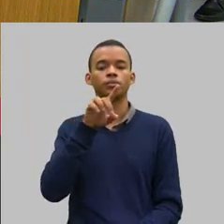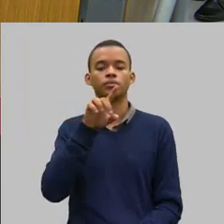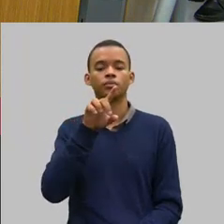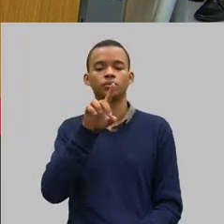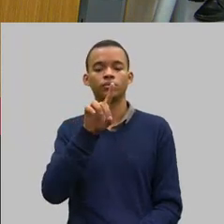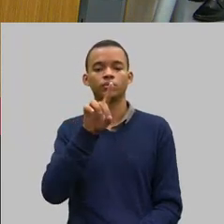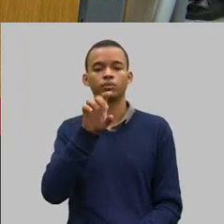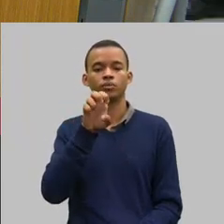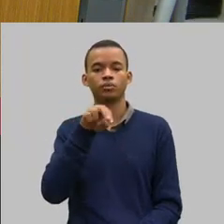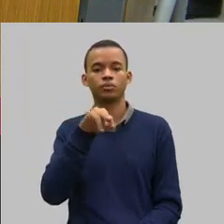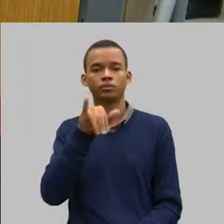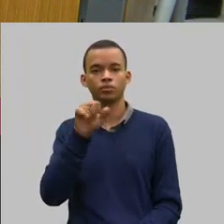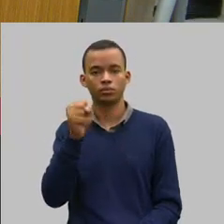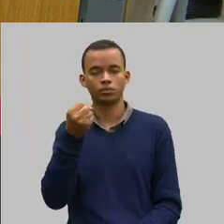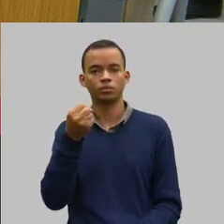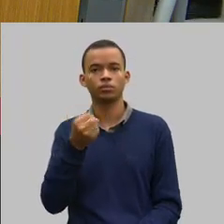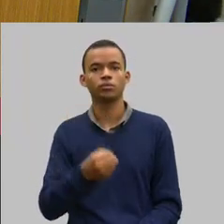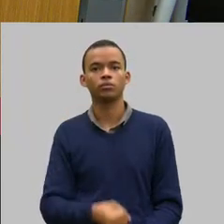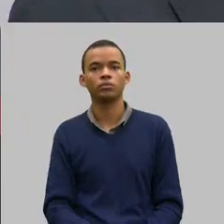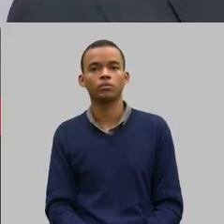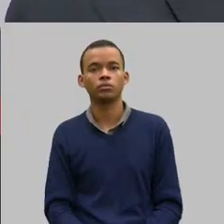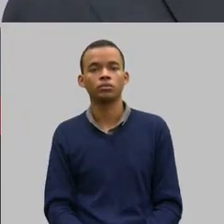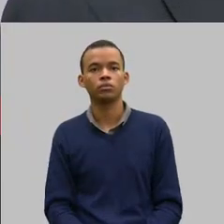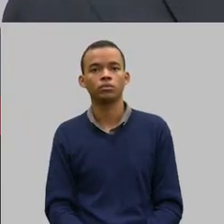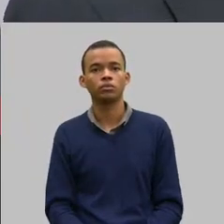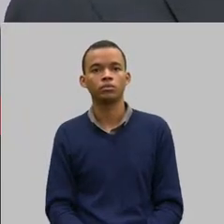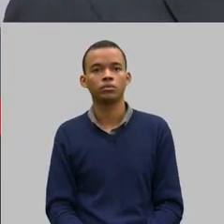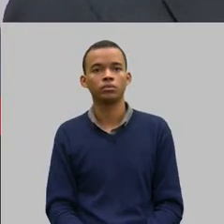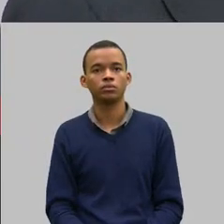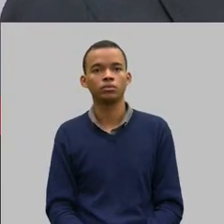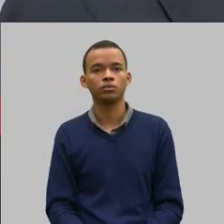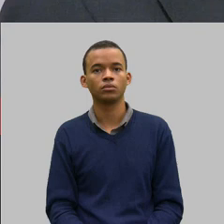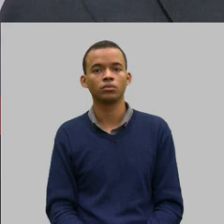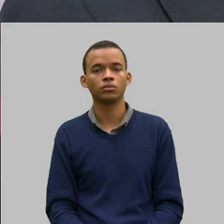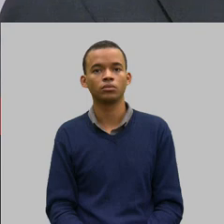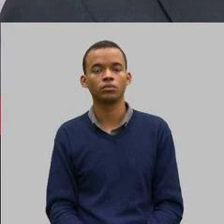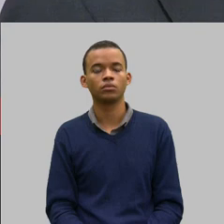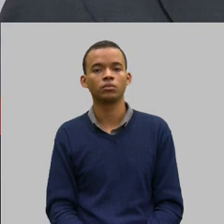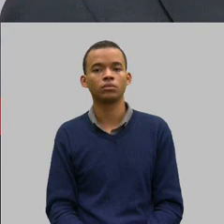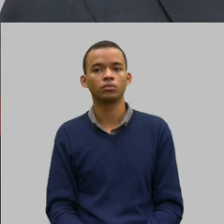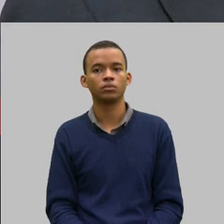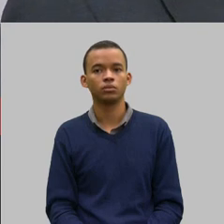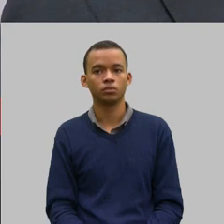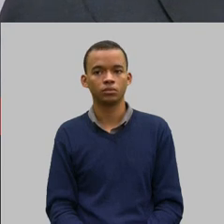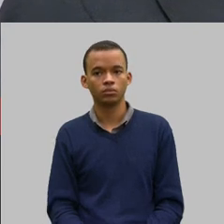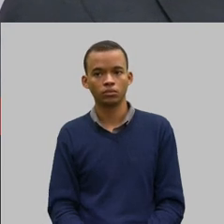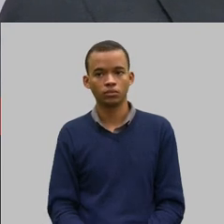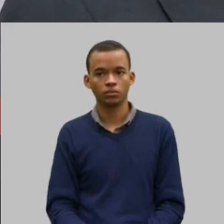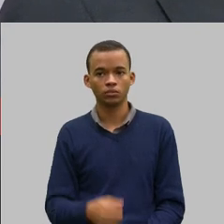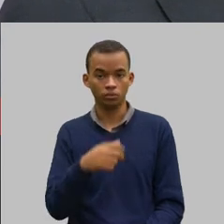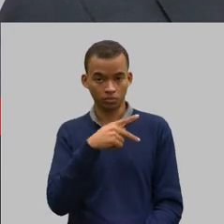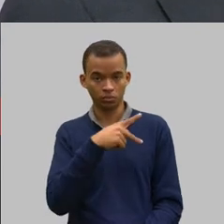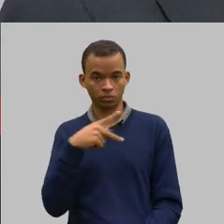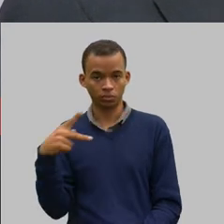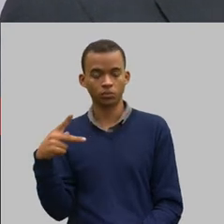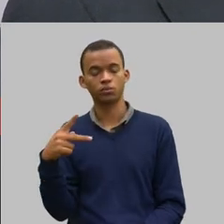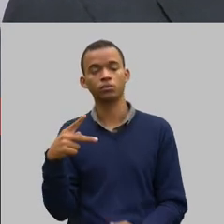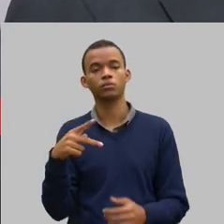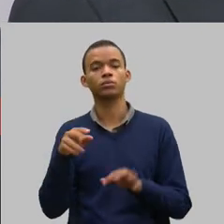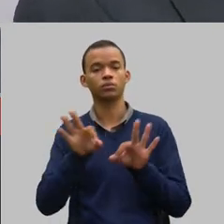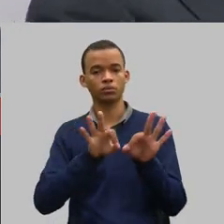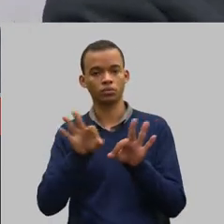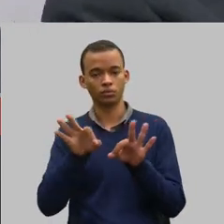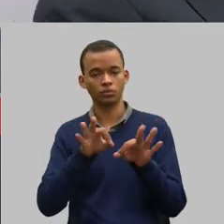Enes a presidência tendo em vista a organização dos trabalhos comunica aos